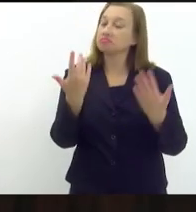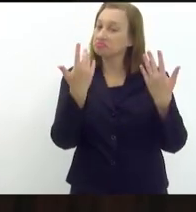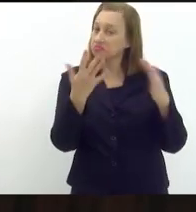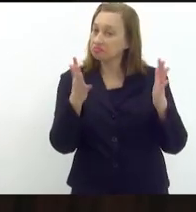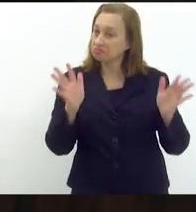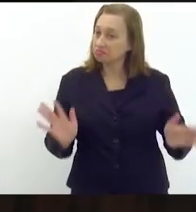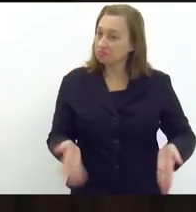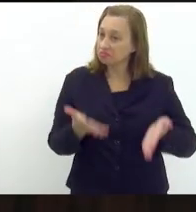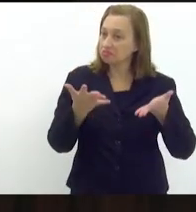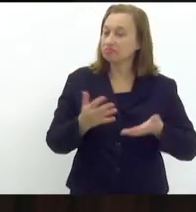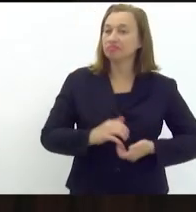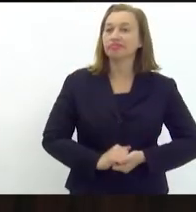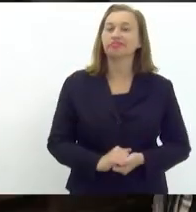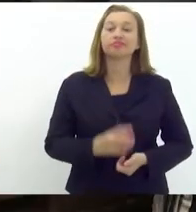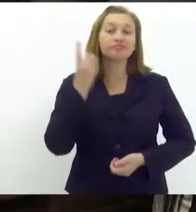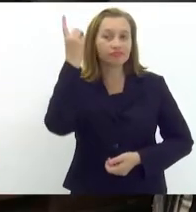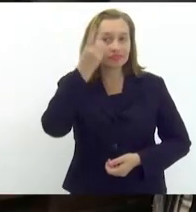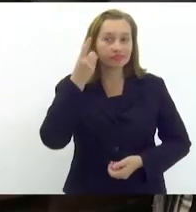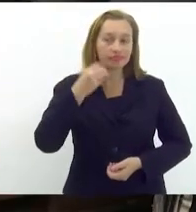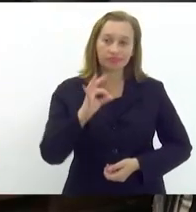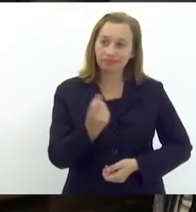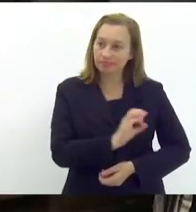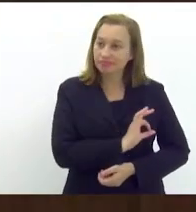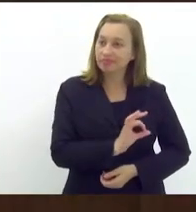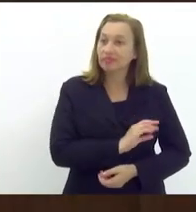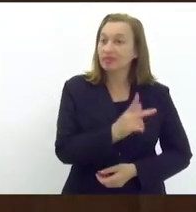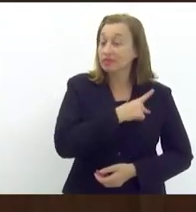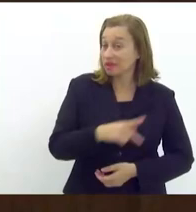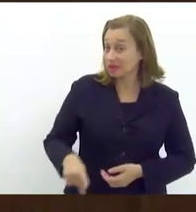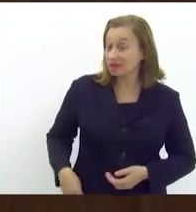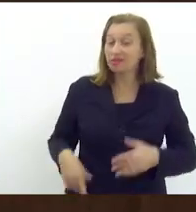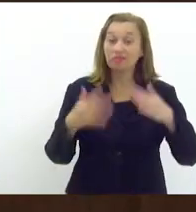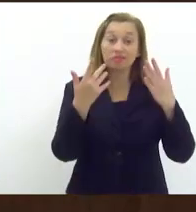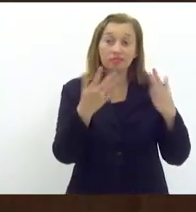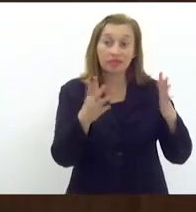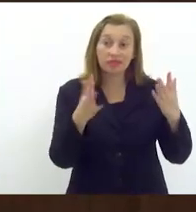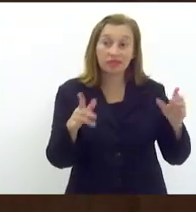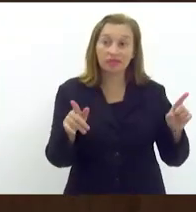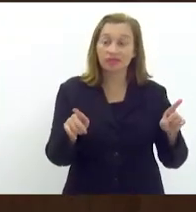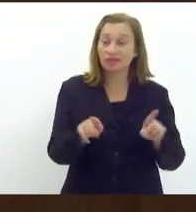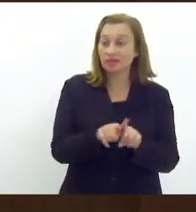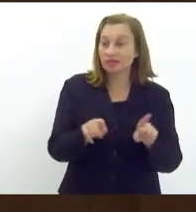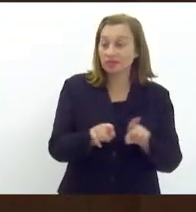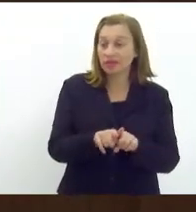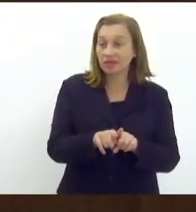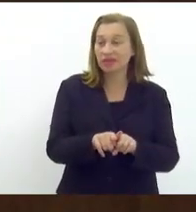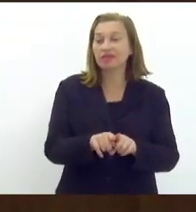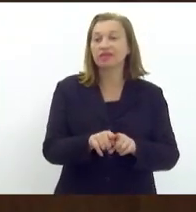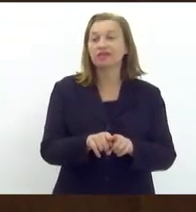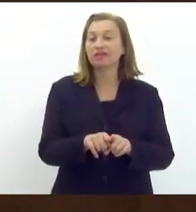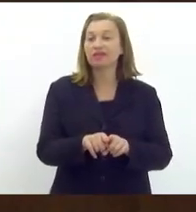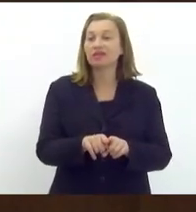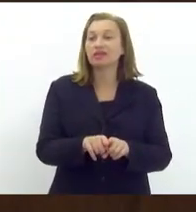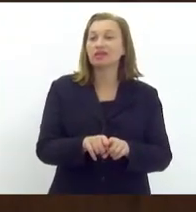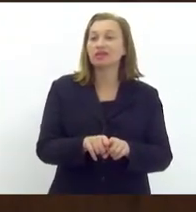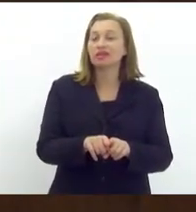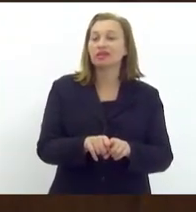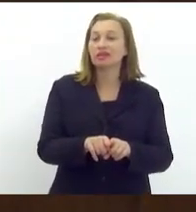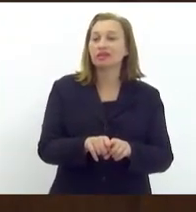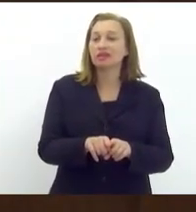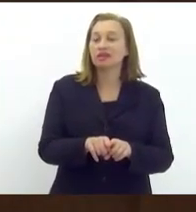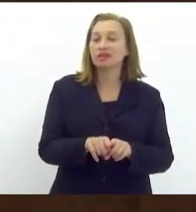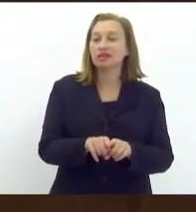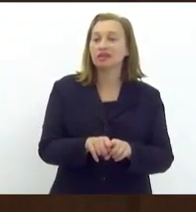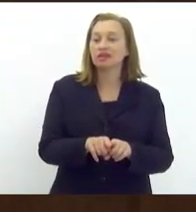iniciativa deputada Marta Rocha Presidente estender a vossa excelência se assim desejar com a autoria que me dará muito